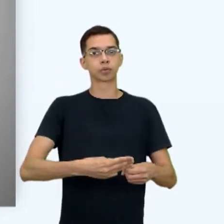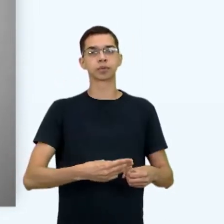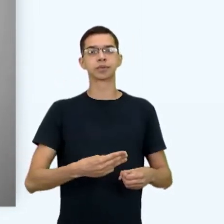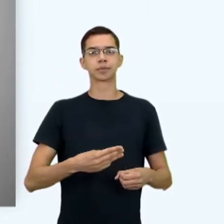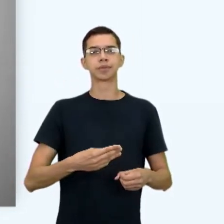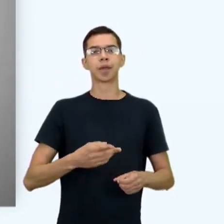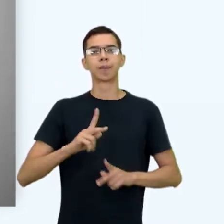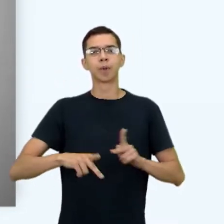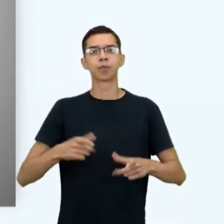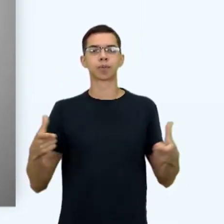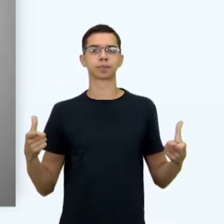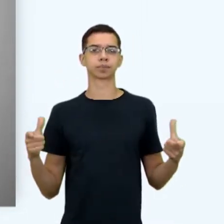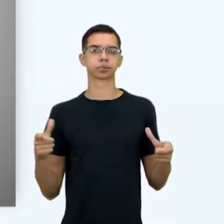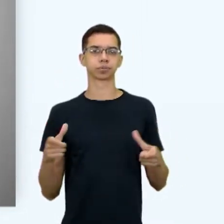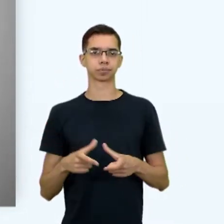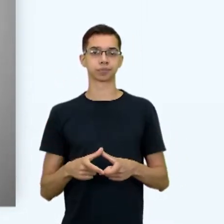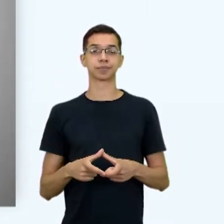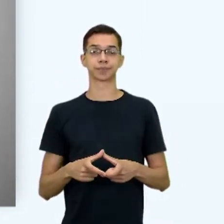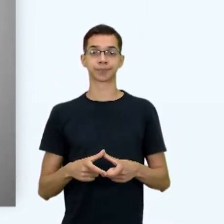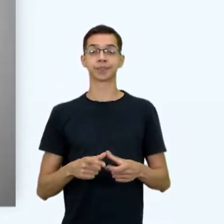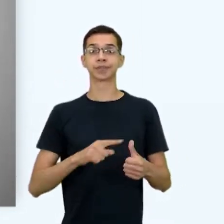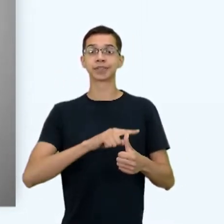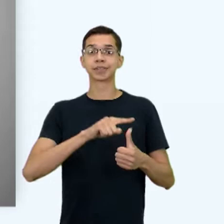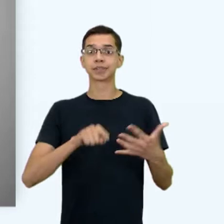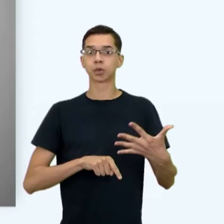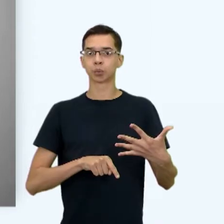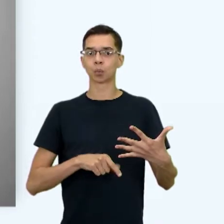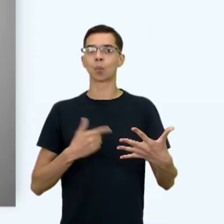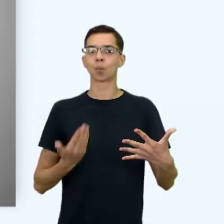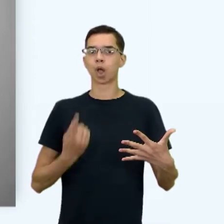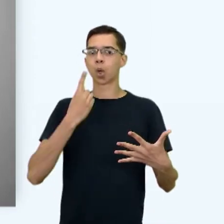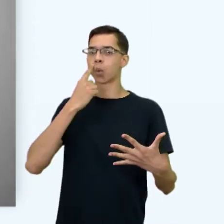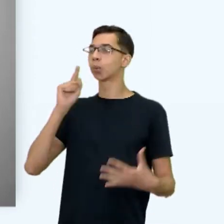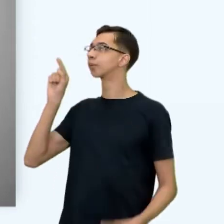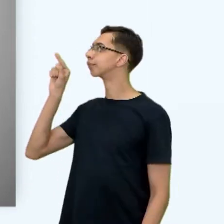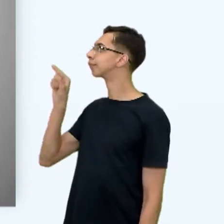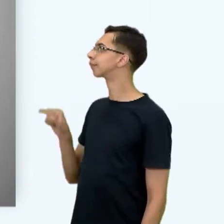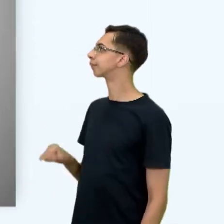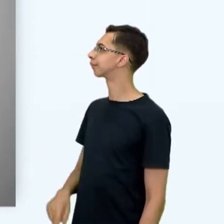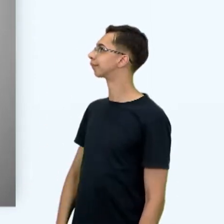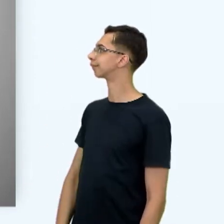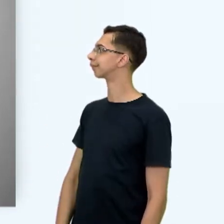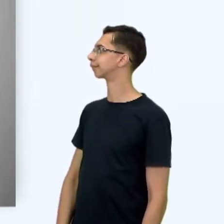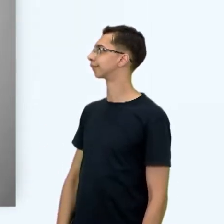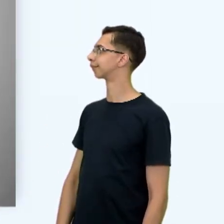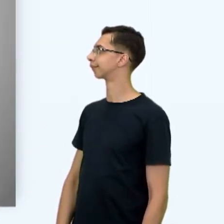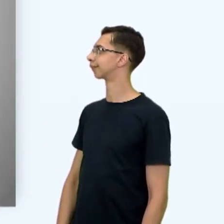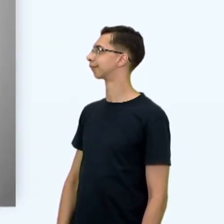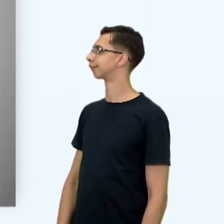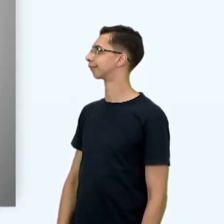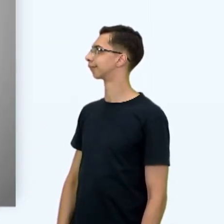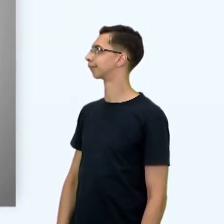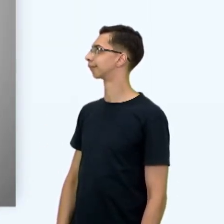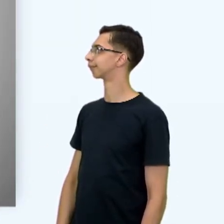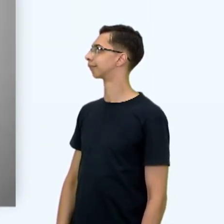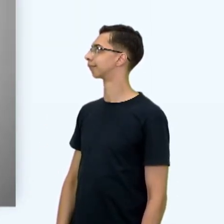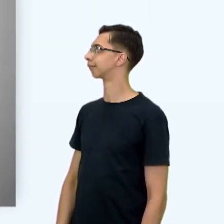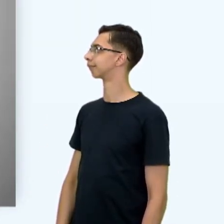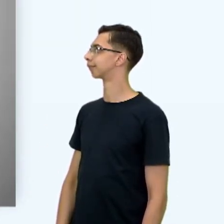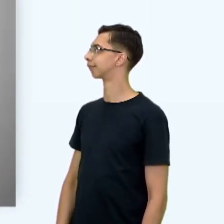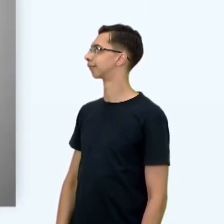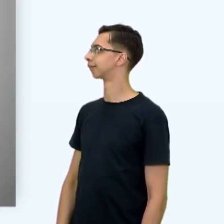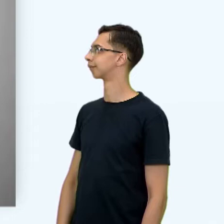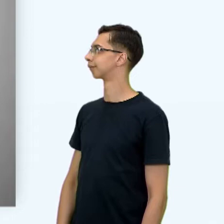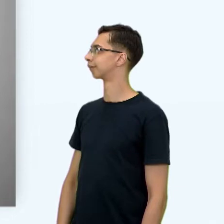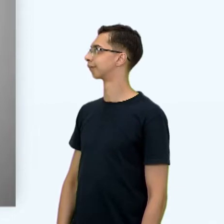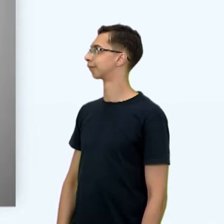habitantes. Os 5 que tiveram maior redução foram Maetinga, na Bahia, Itaúba, no Mato Grosso,